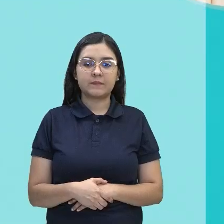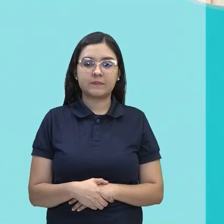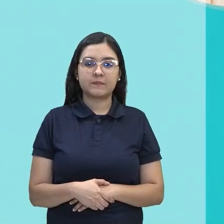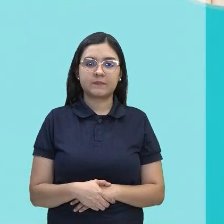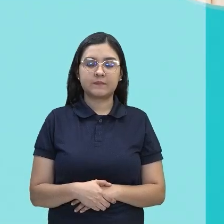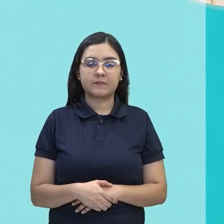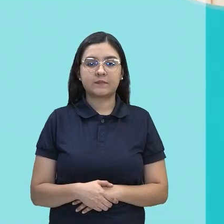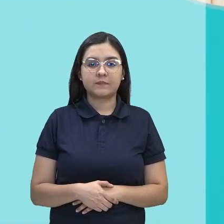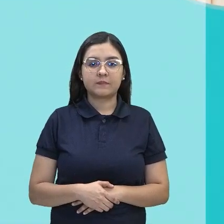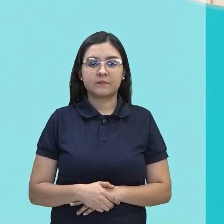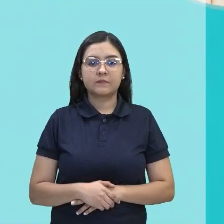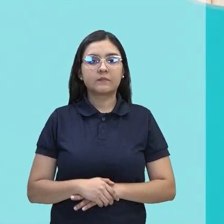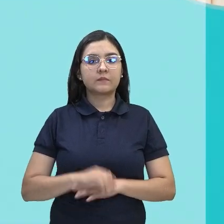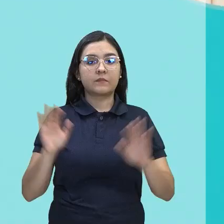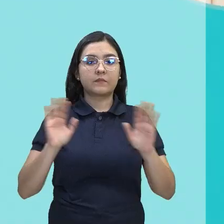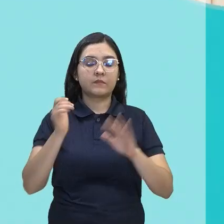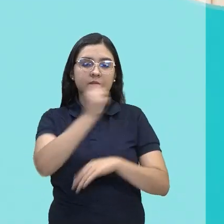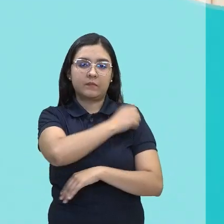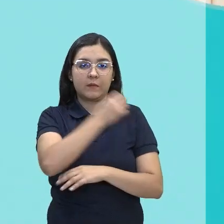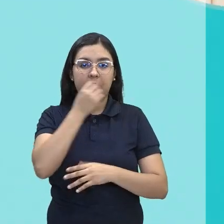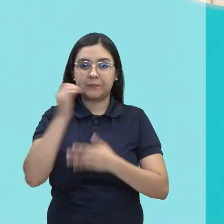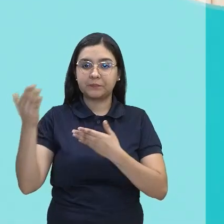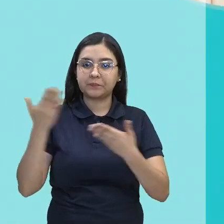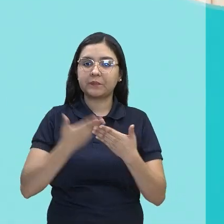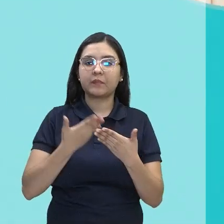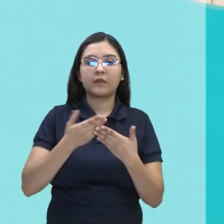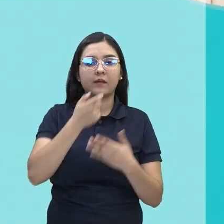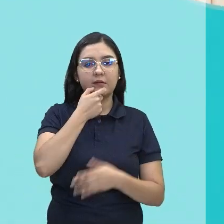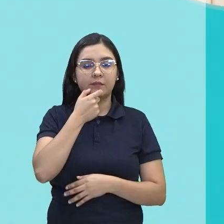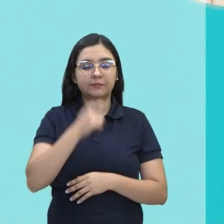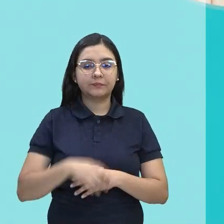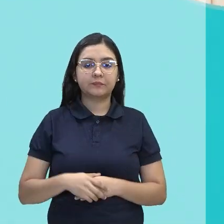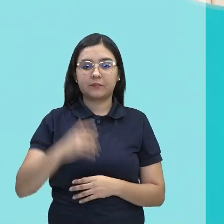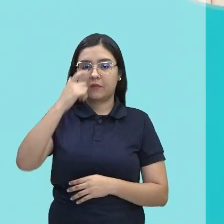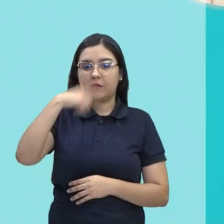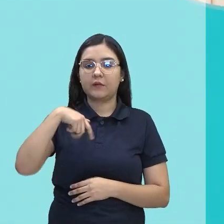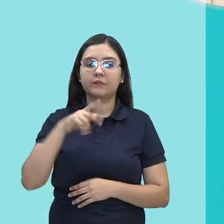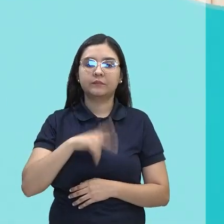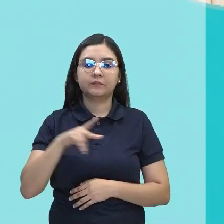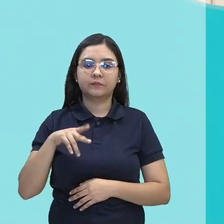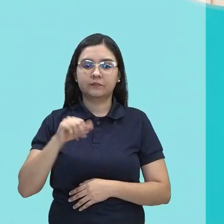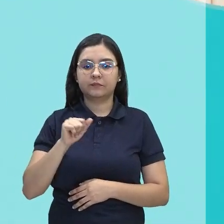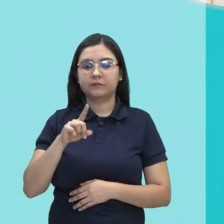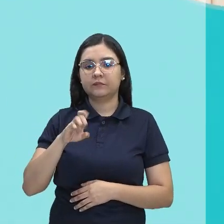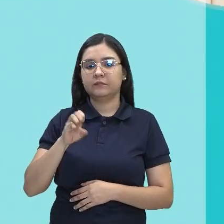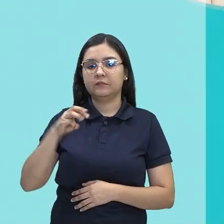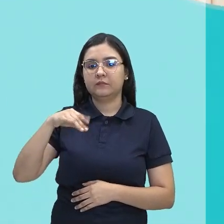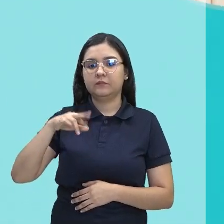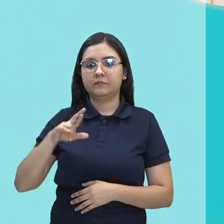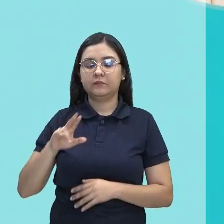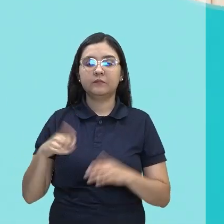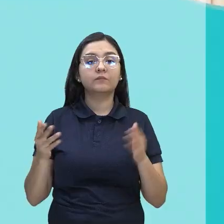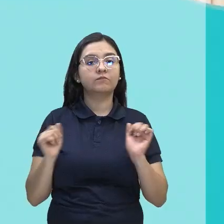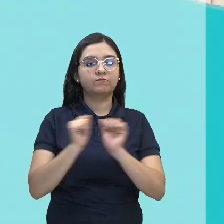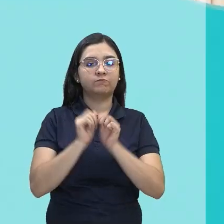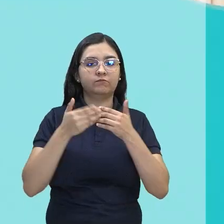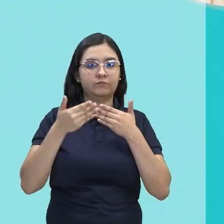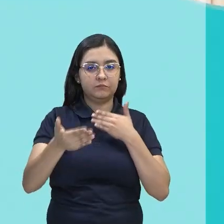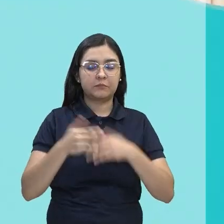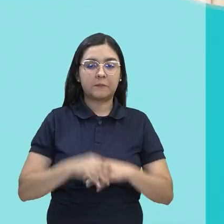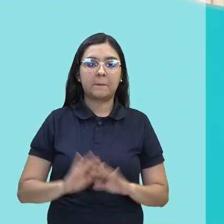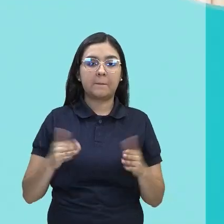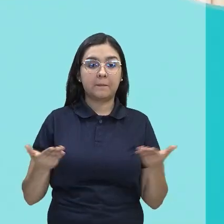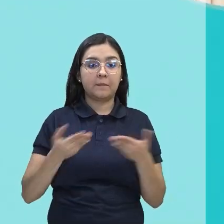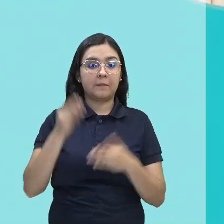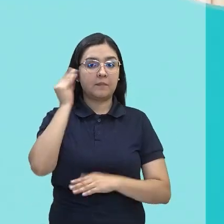Hello students, teachers, welcome! Bem-vindos à nossa aula de língua inglesa. Eu sou o professor Ademir Ribeiro e eu vou ficar com vocês aí ao longo dessa aula. Vamos